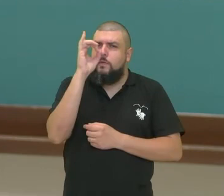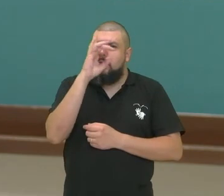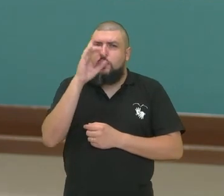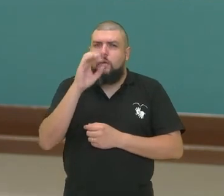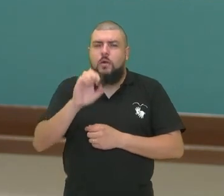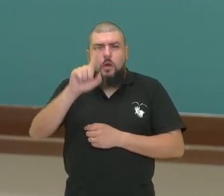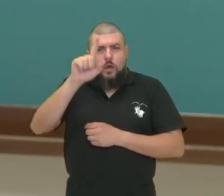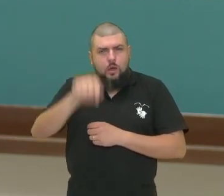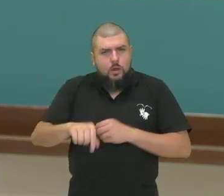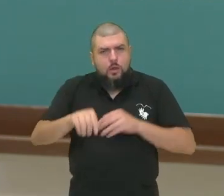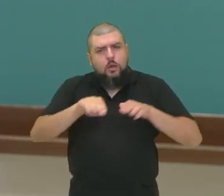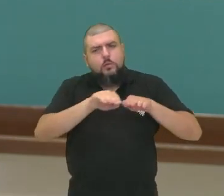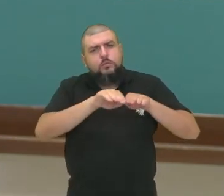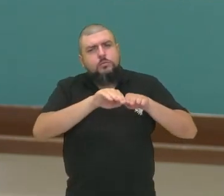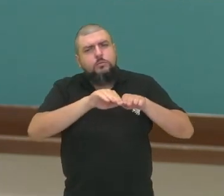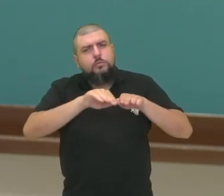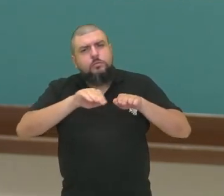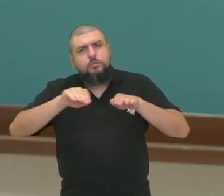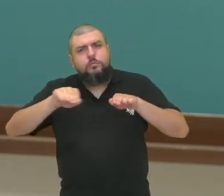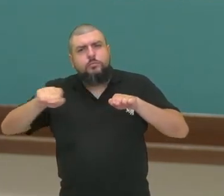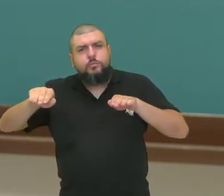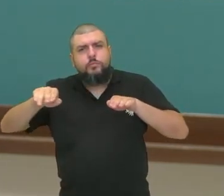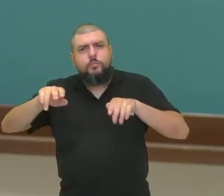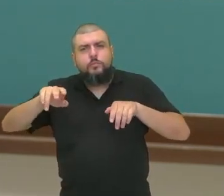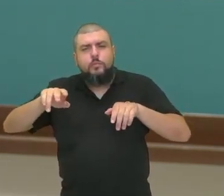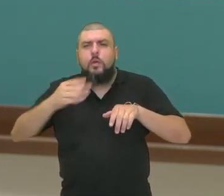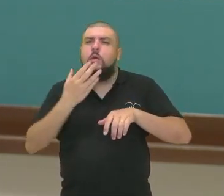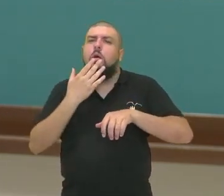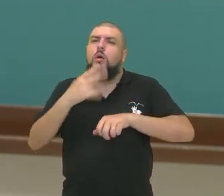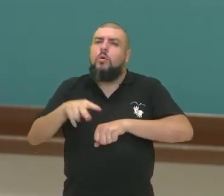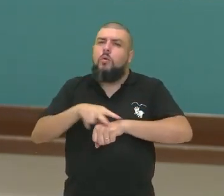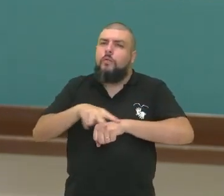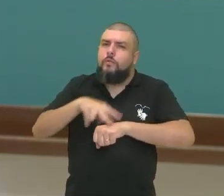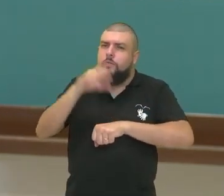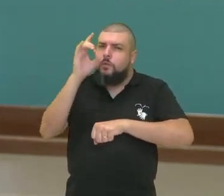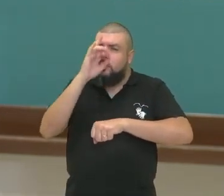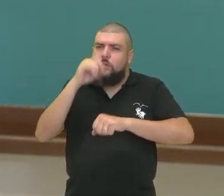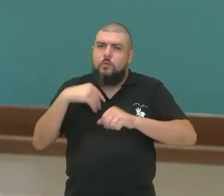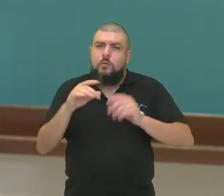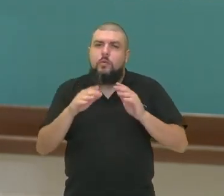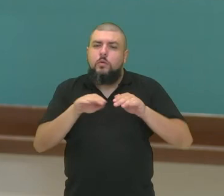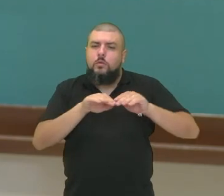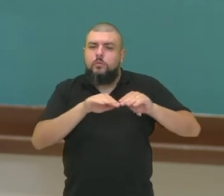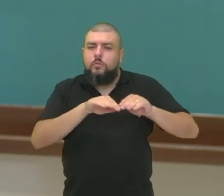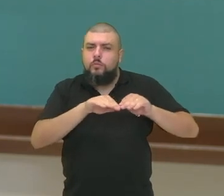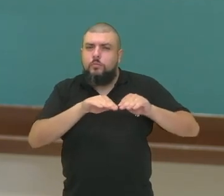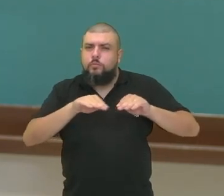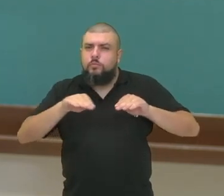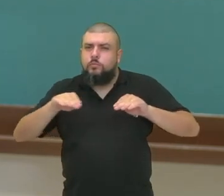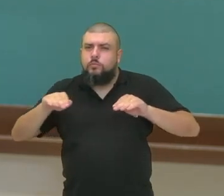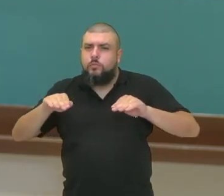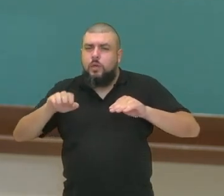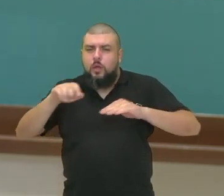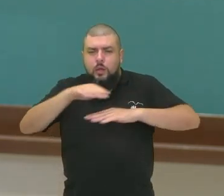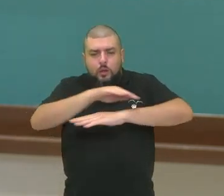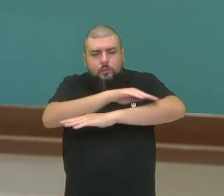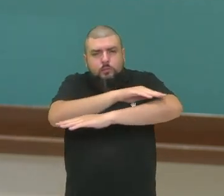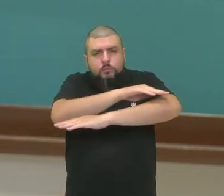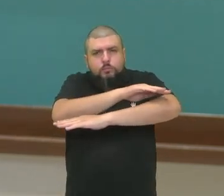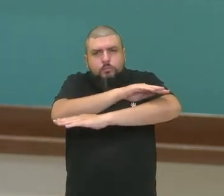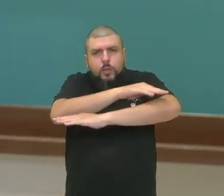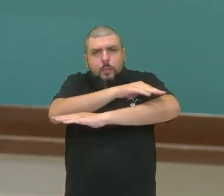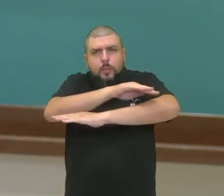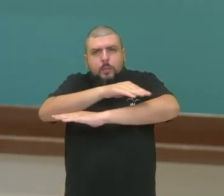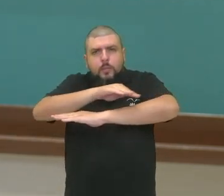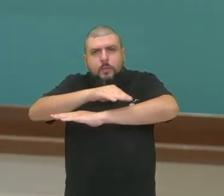que inclusive adentram ao Vale dos Rios, como o Vale do Rio Congo, né? Relembrando que planícies são terrenos baixos e